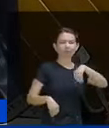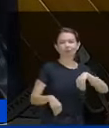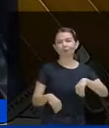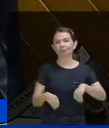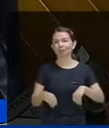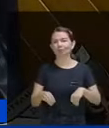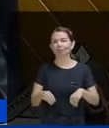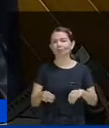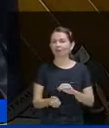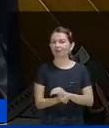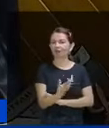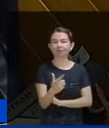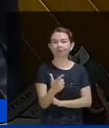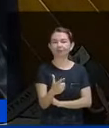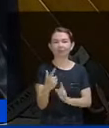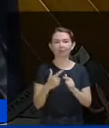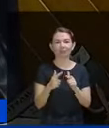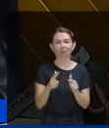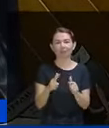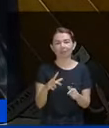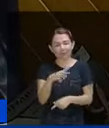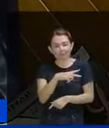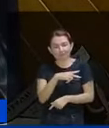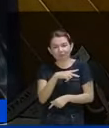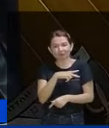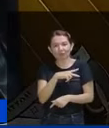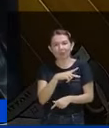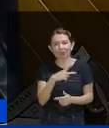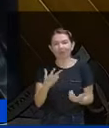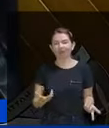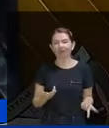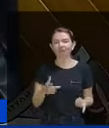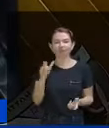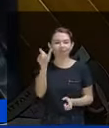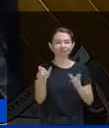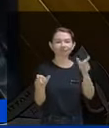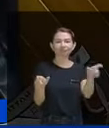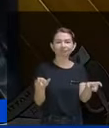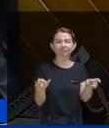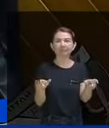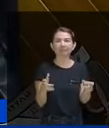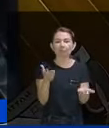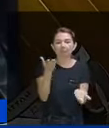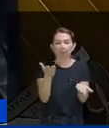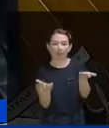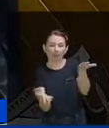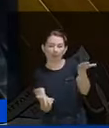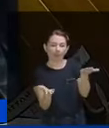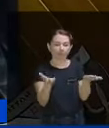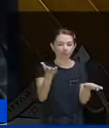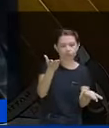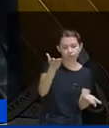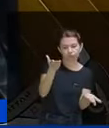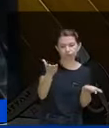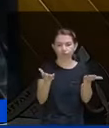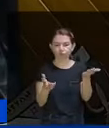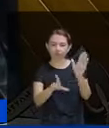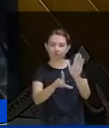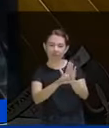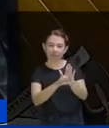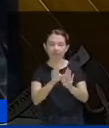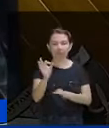fraudulentas, porque decorrentes de força maior, forçam o desequilíbrio da balança entre o justo e o